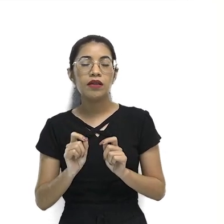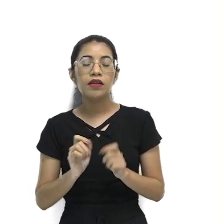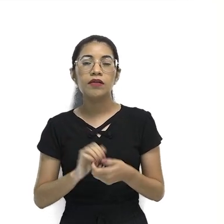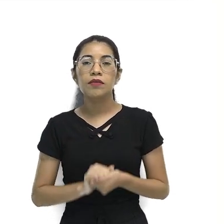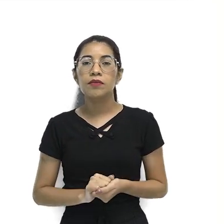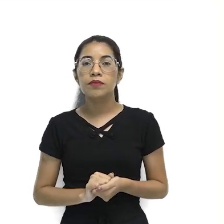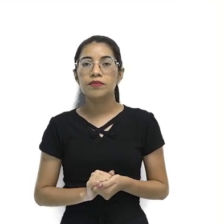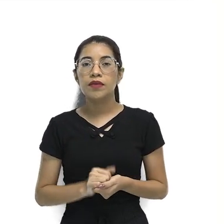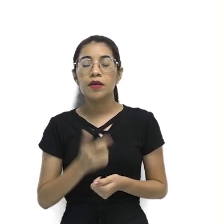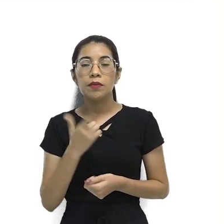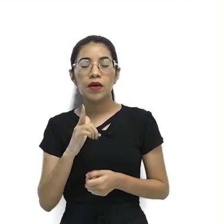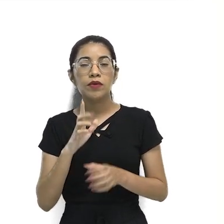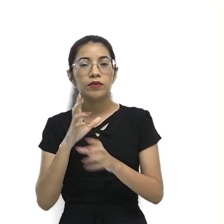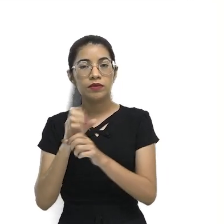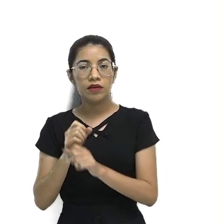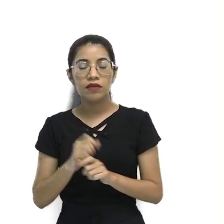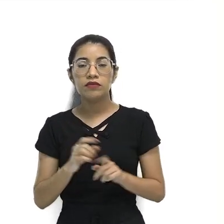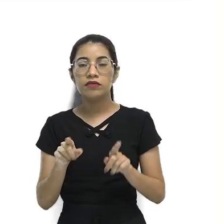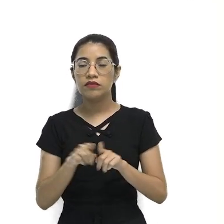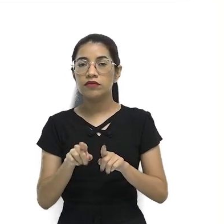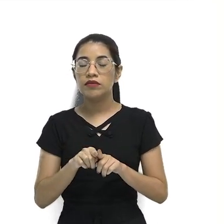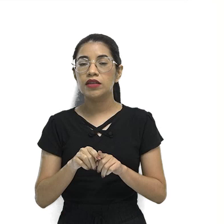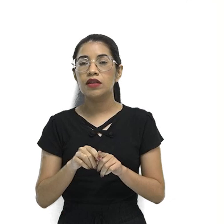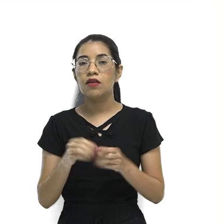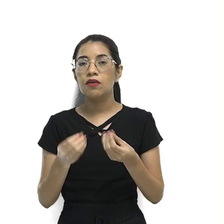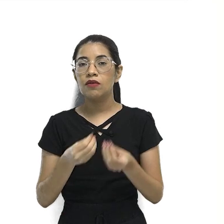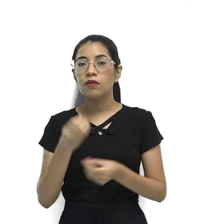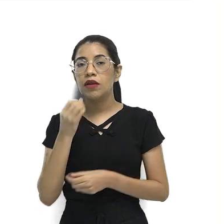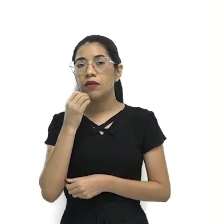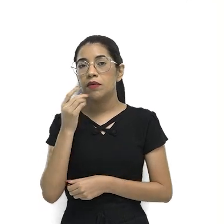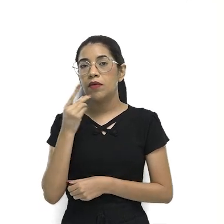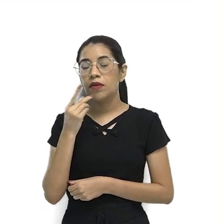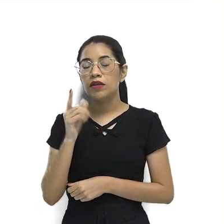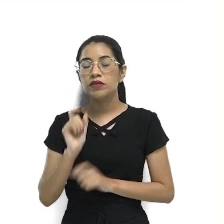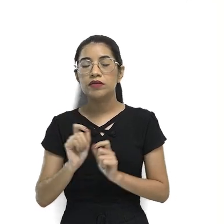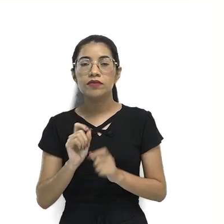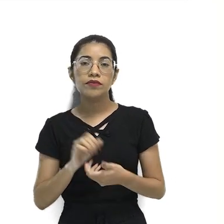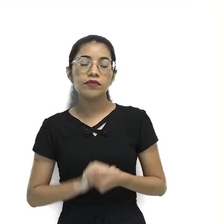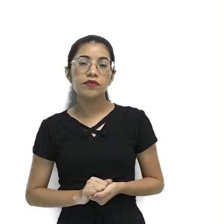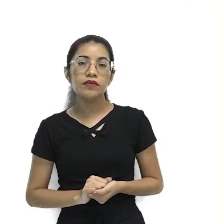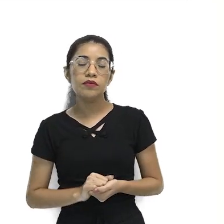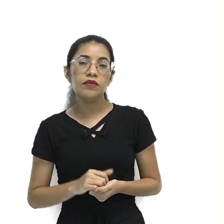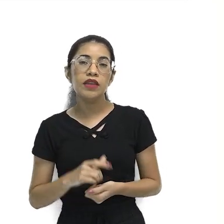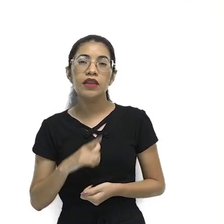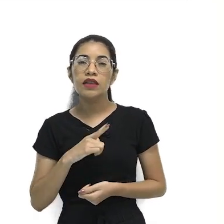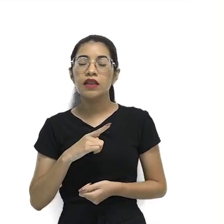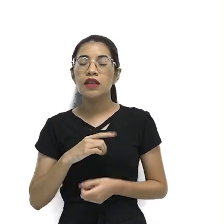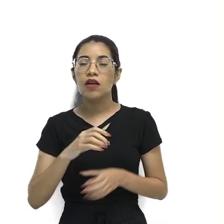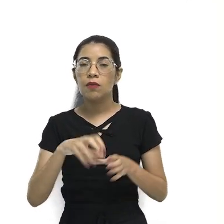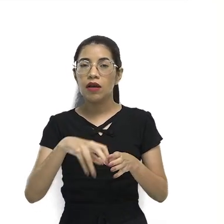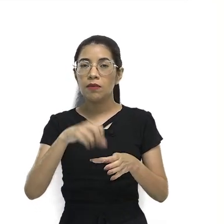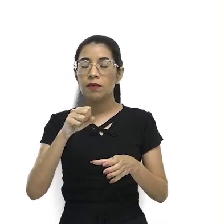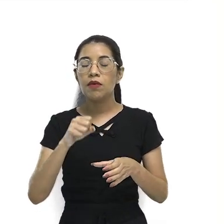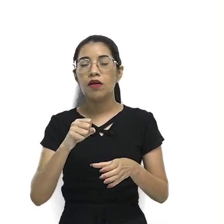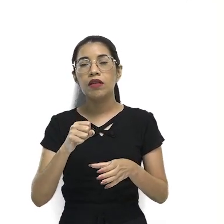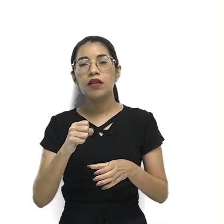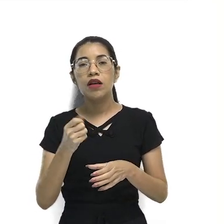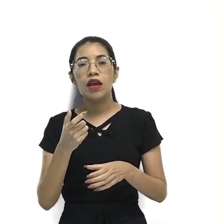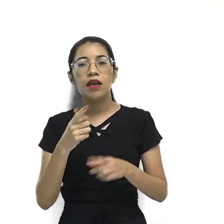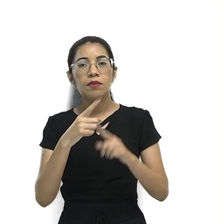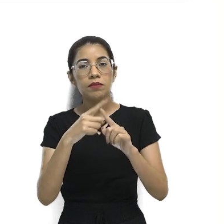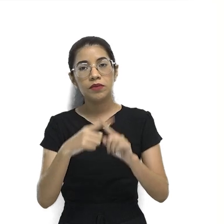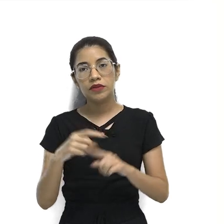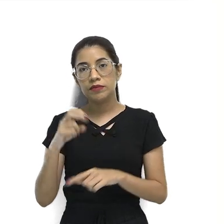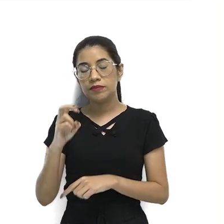para as demais questões aqui, ó. A probabilidade, né, de ela ser uma bola com um número múltiplo de 5.